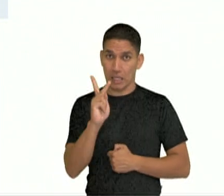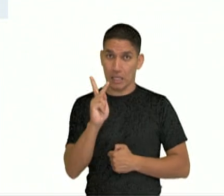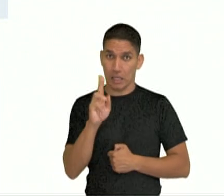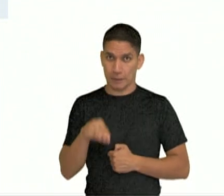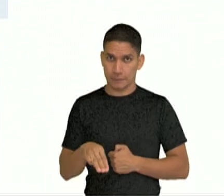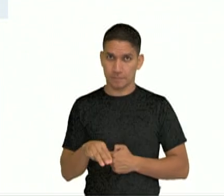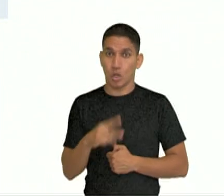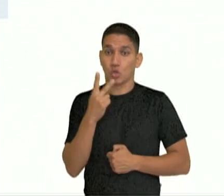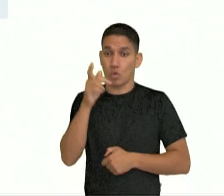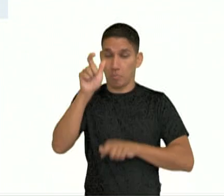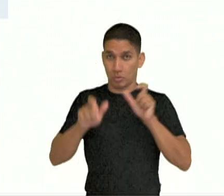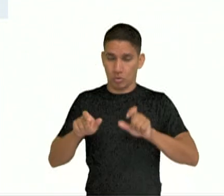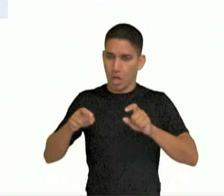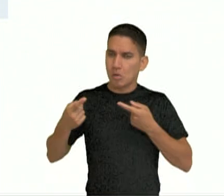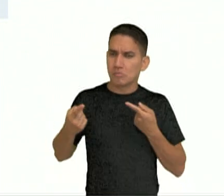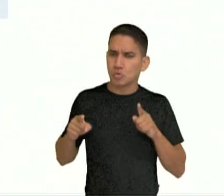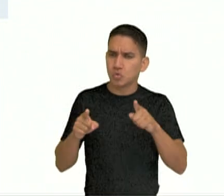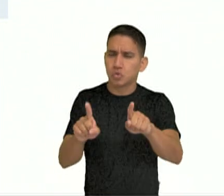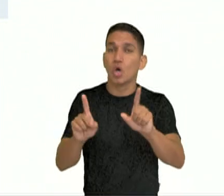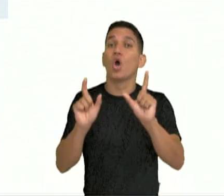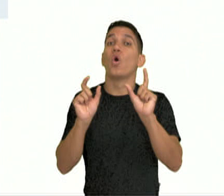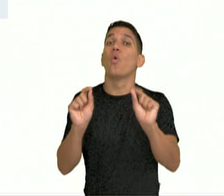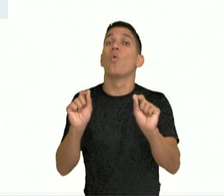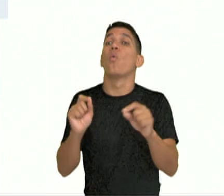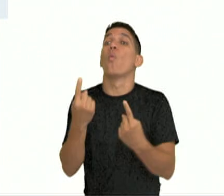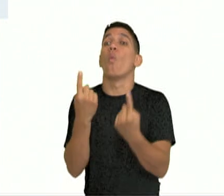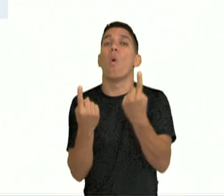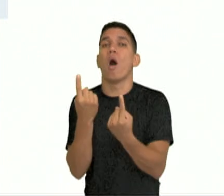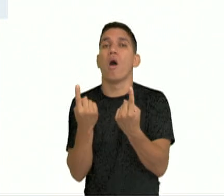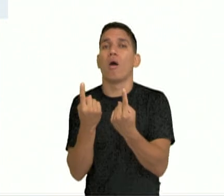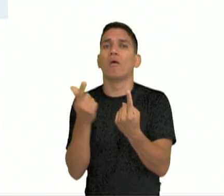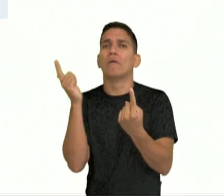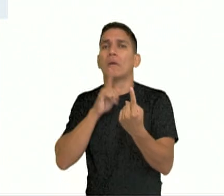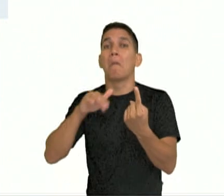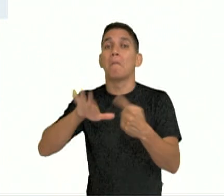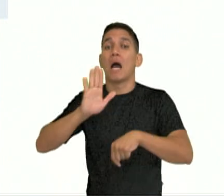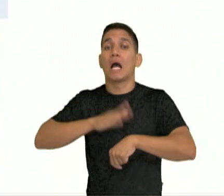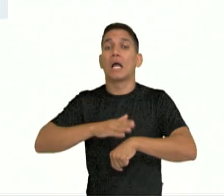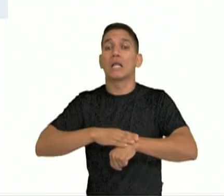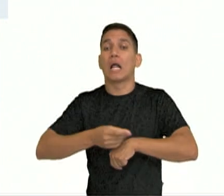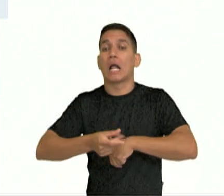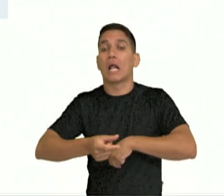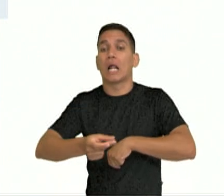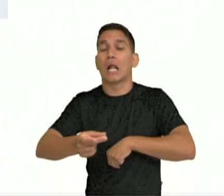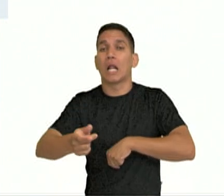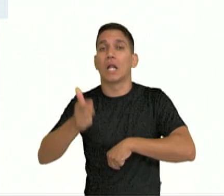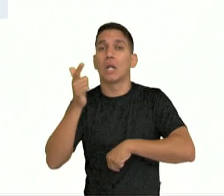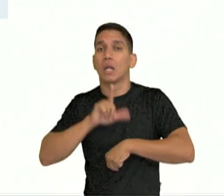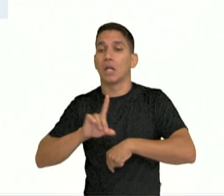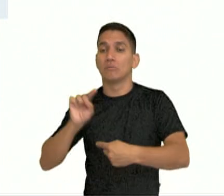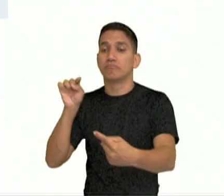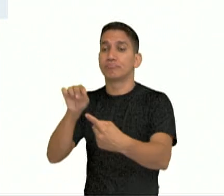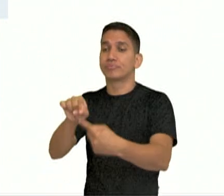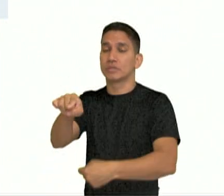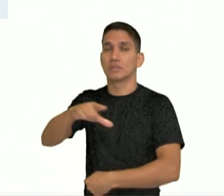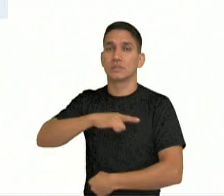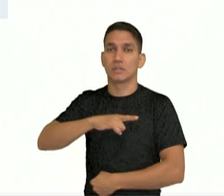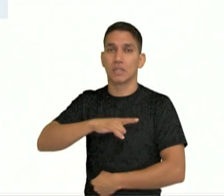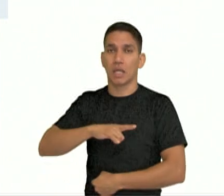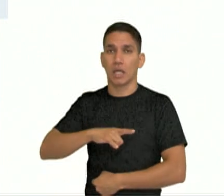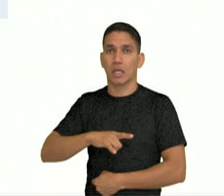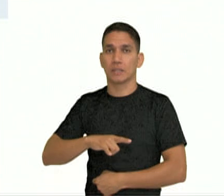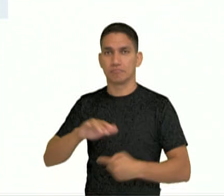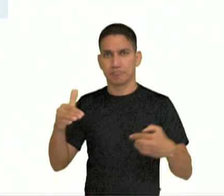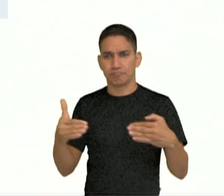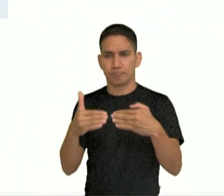abaixo. Qual deles tem maior dispersão do seu tempo durante o tempo considerado?